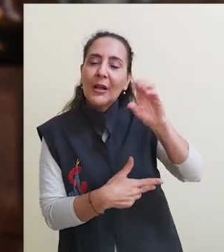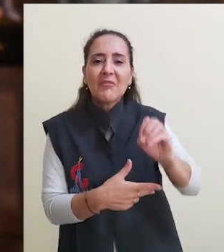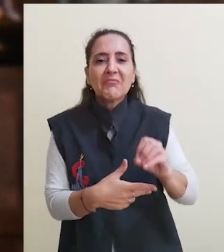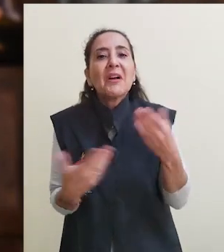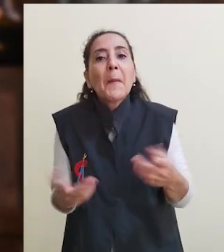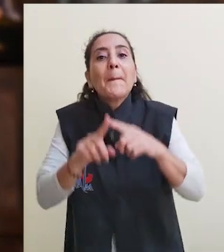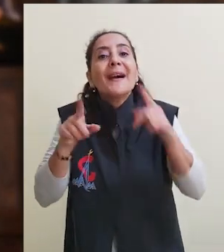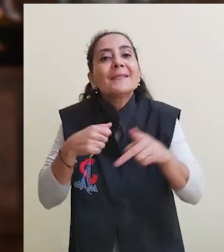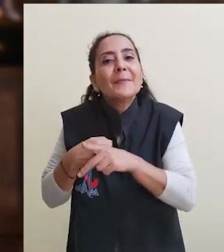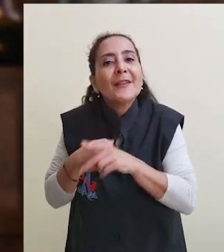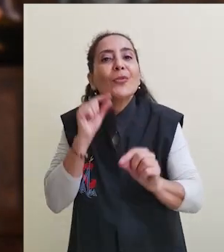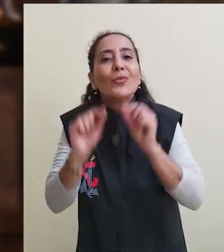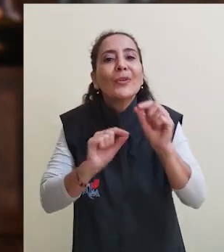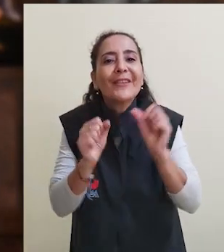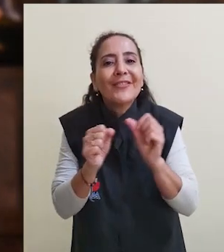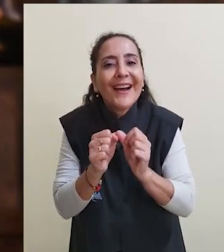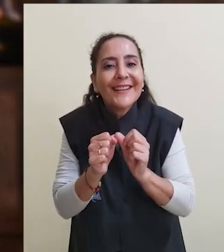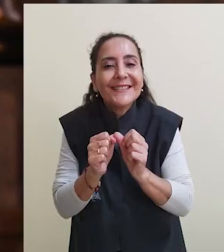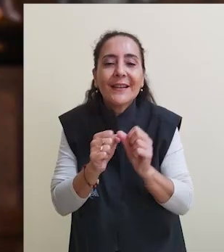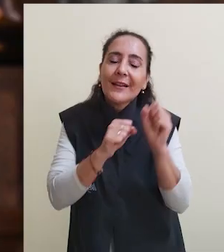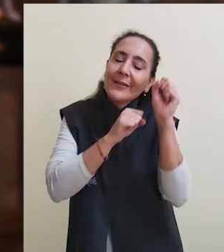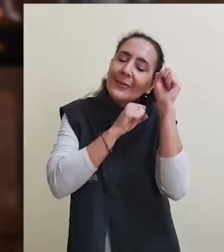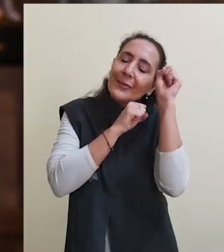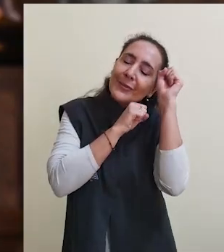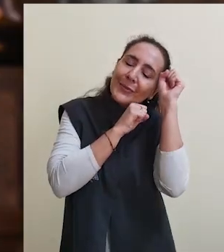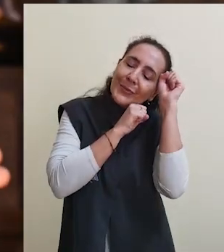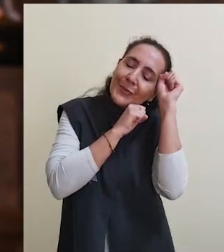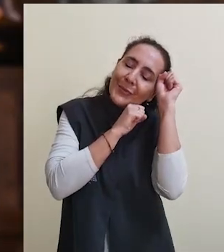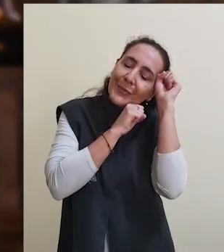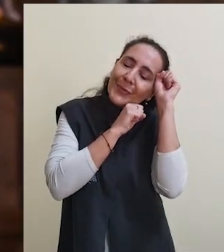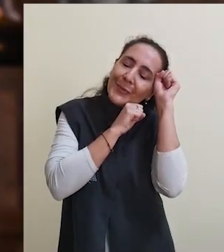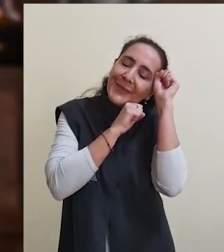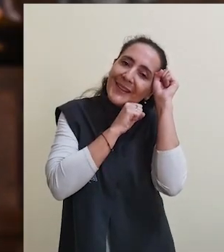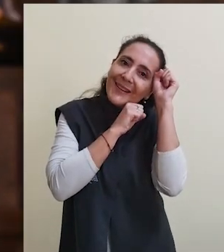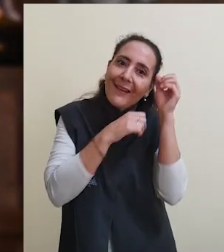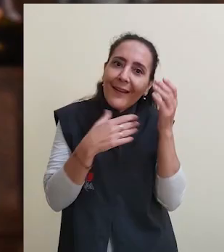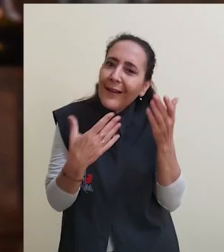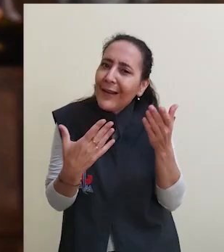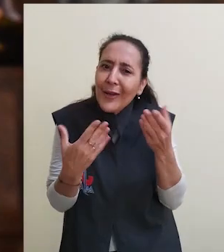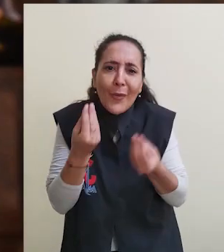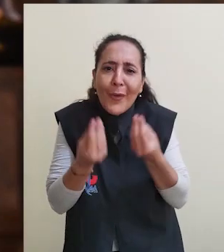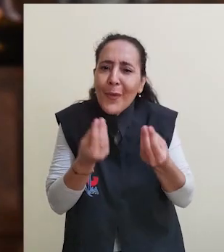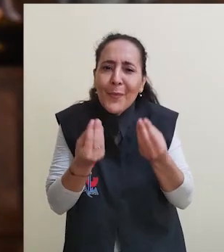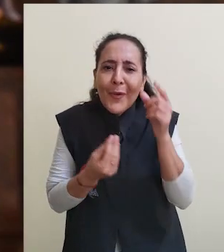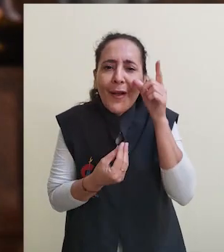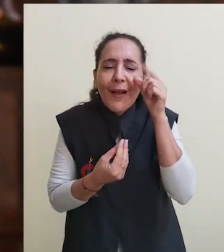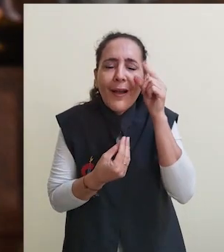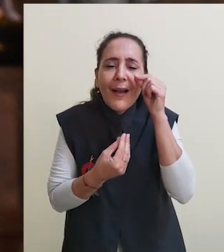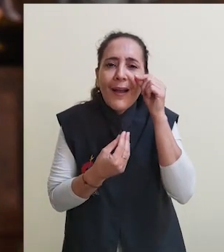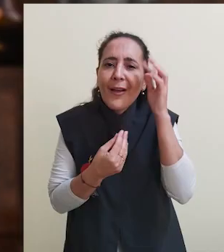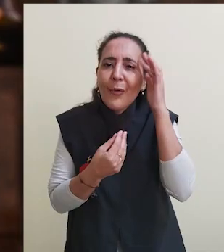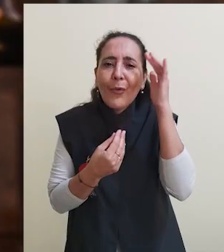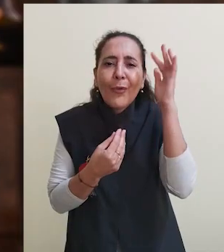O que é que Pedro faz? Na mesma noite, Pedro dormia entre 2 soldados. Olha que lindo, hein, Pedro? Onde é que você arrumou tanto sono,